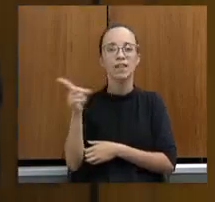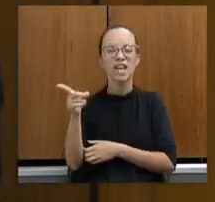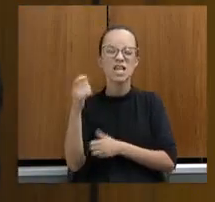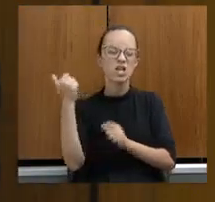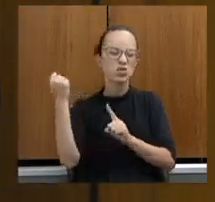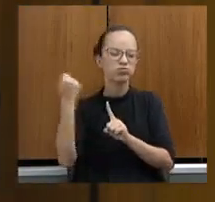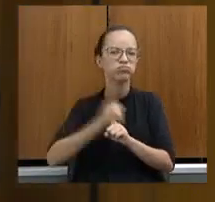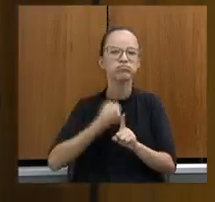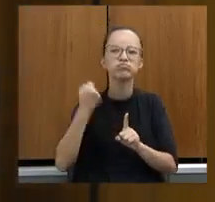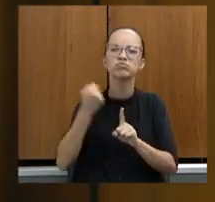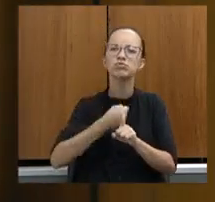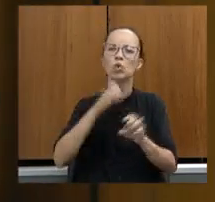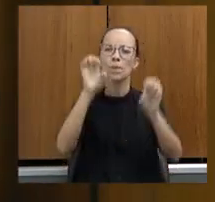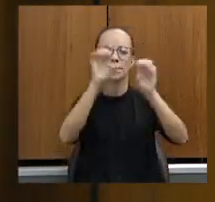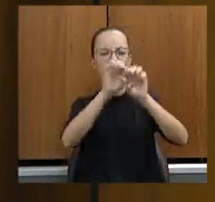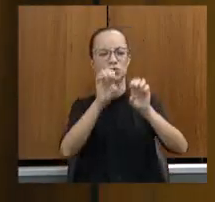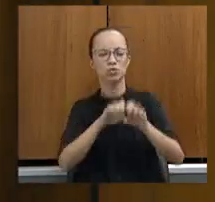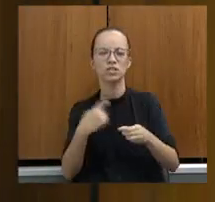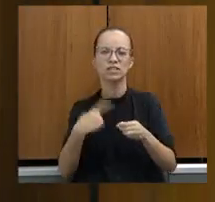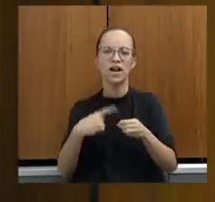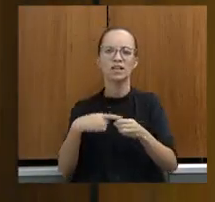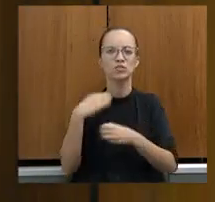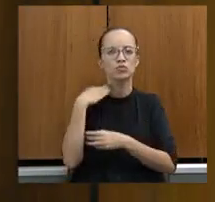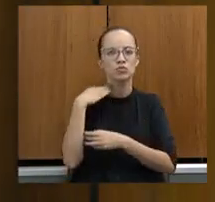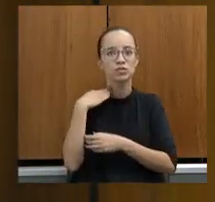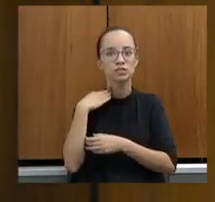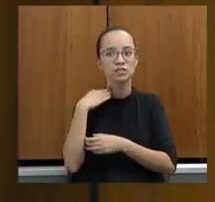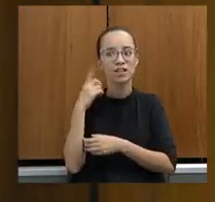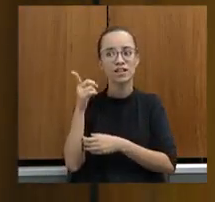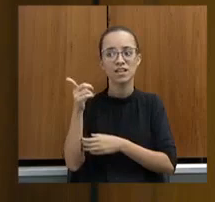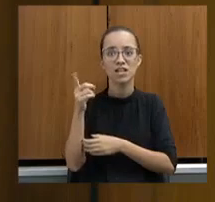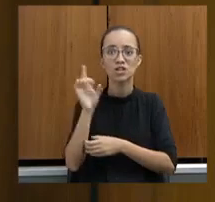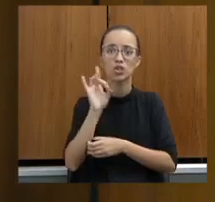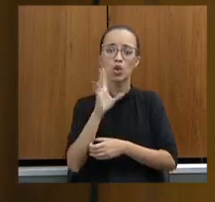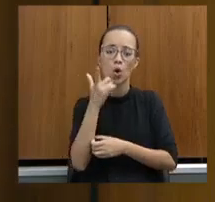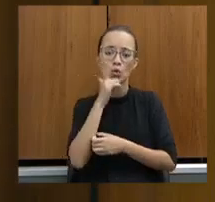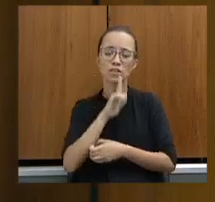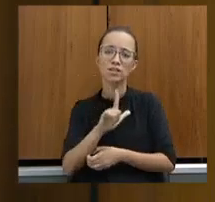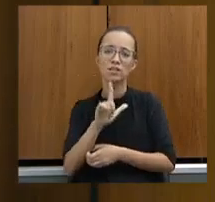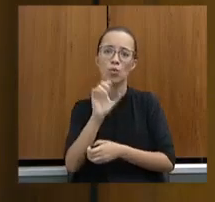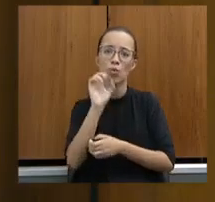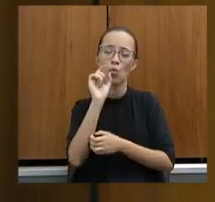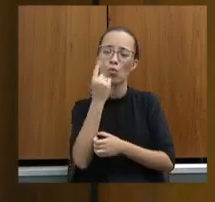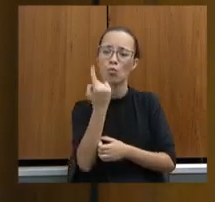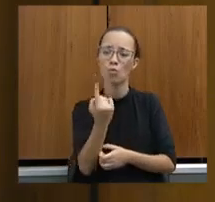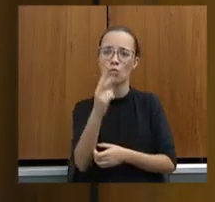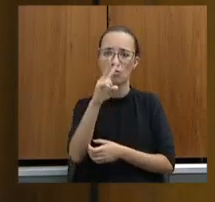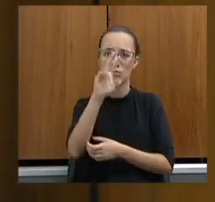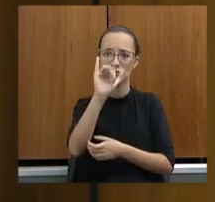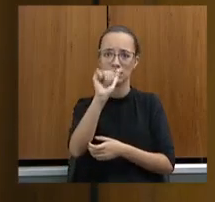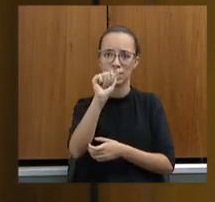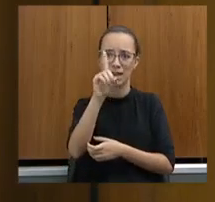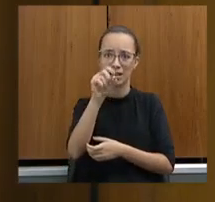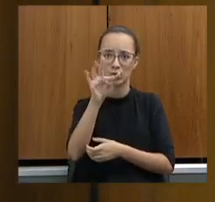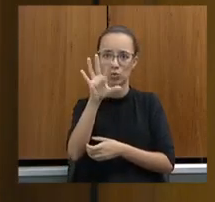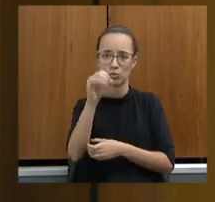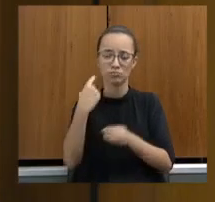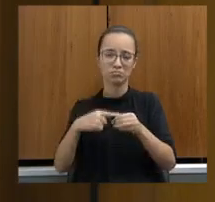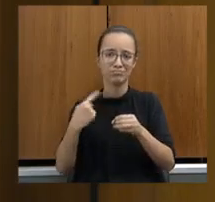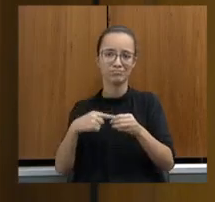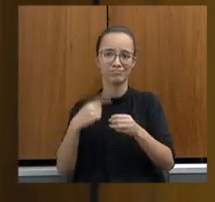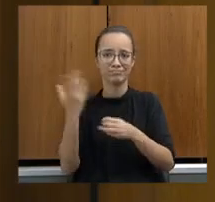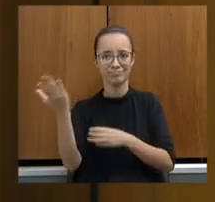ter mais estruturas em Juiz de Fora e ganhou só um viaduto em Juiz de Fora mas ele